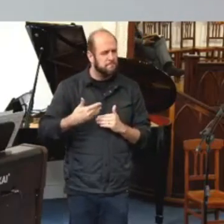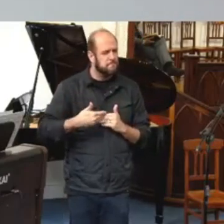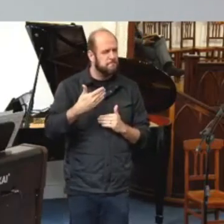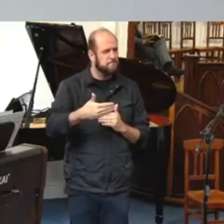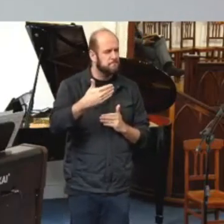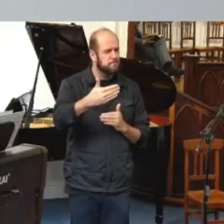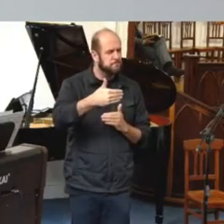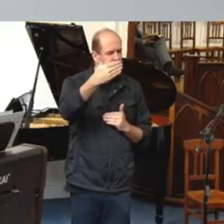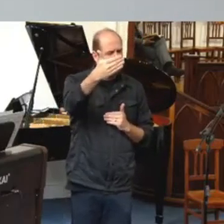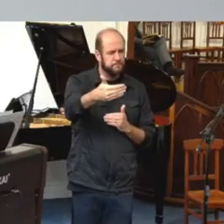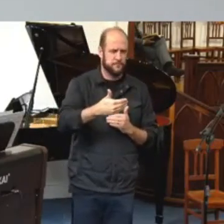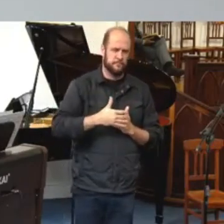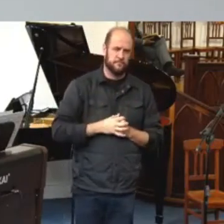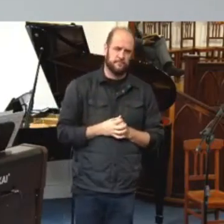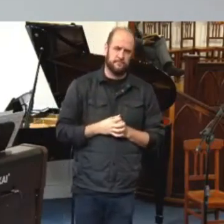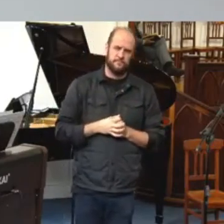sim.